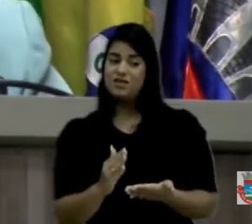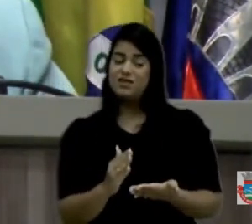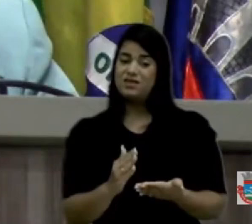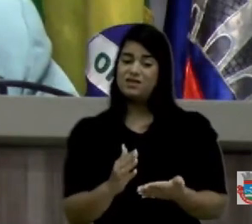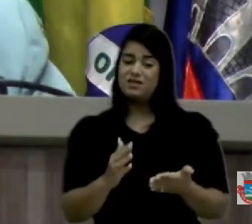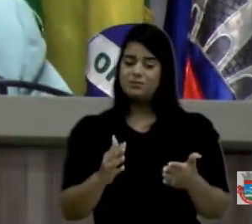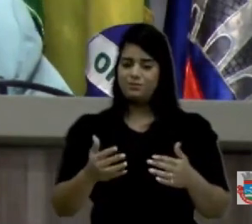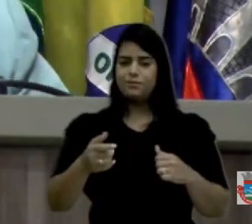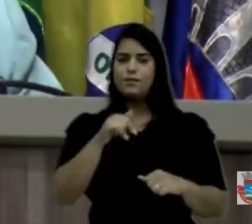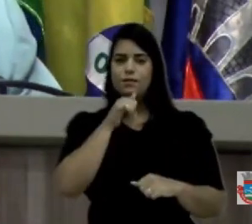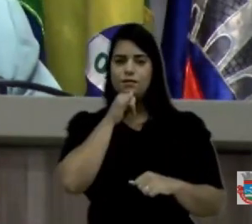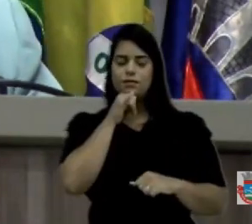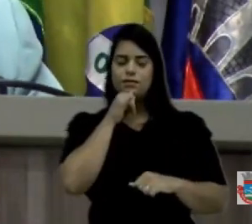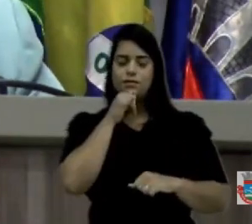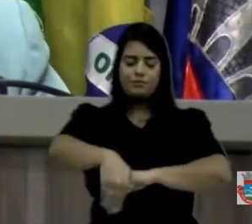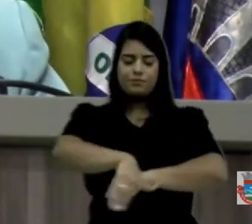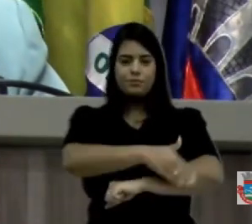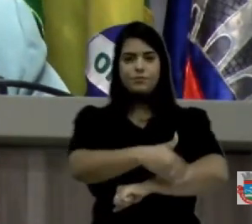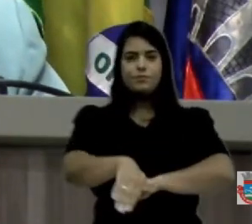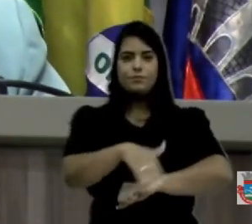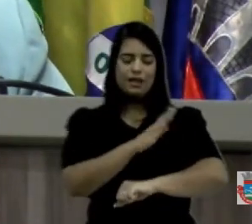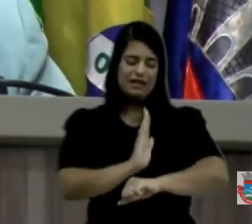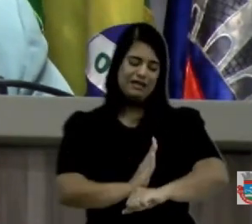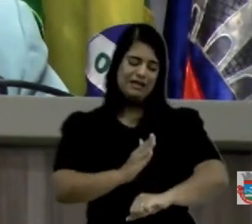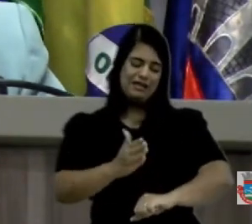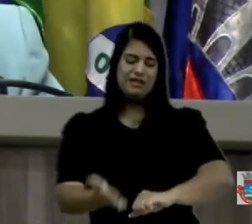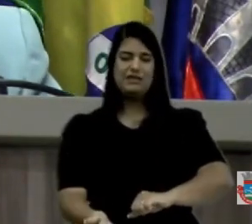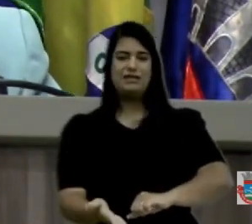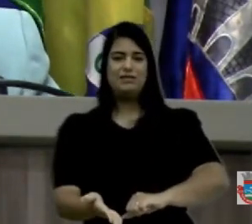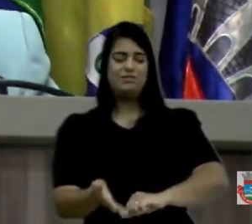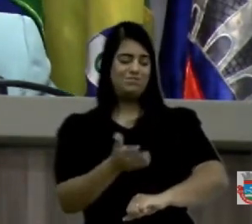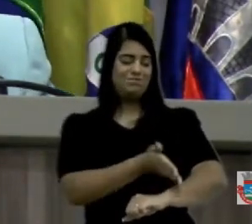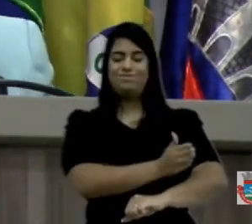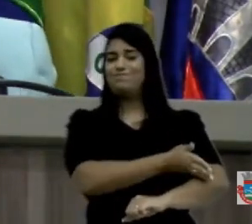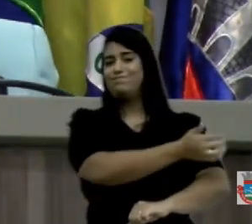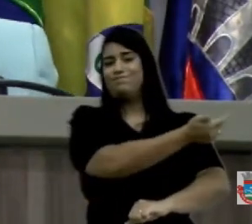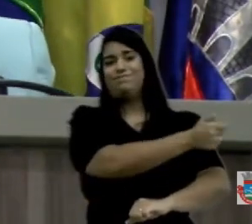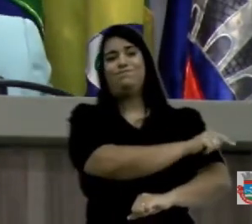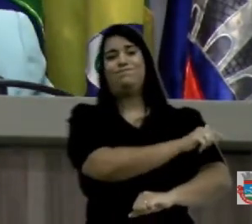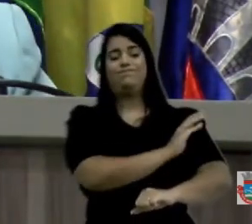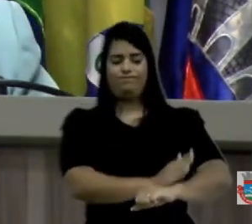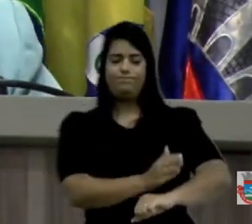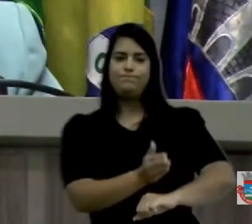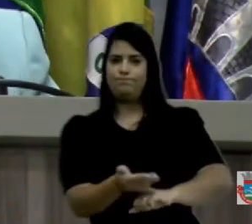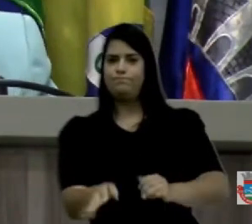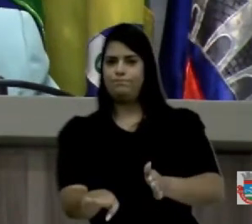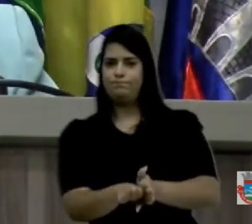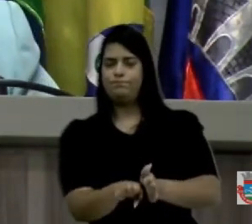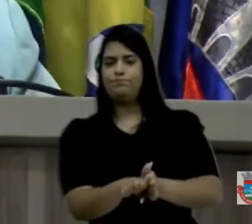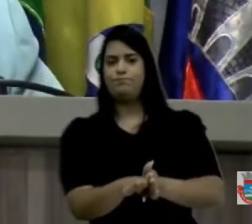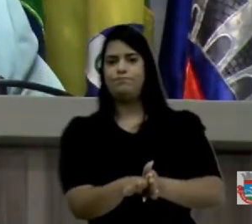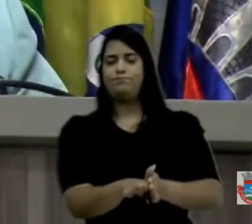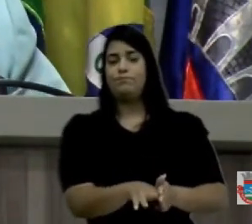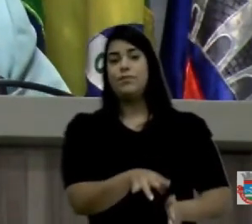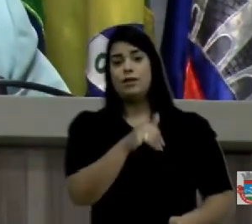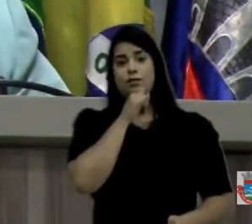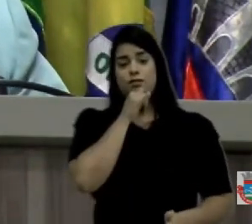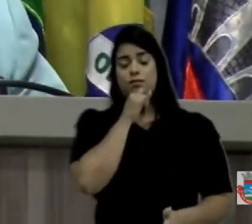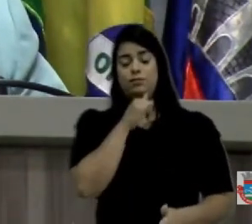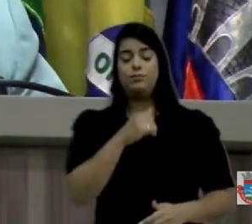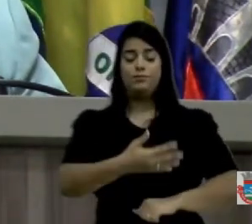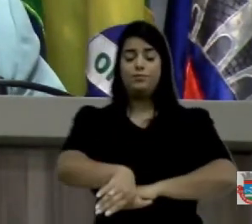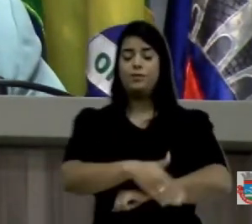rua mas não sobe água para lá para cima e a gente vê não só lá como também Rua Nova